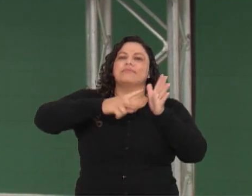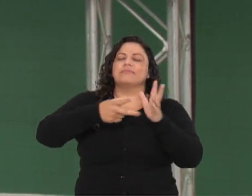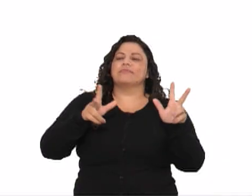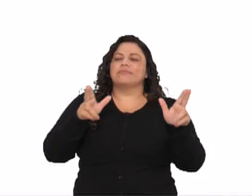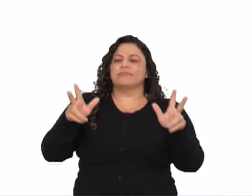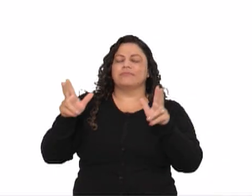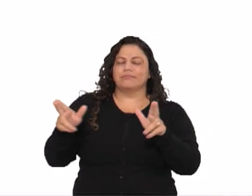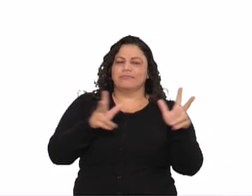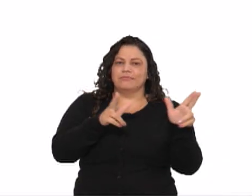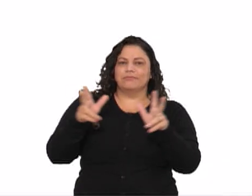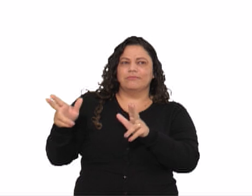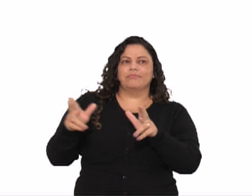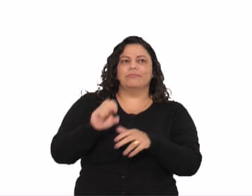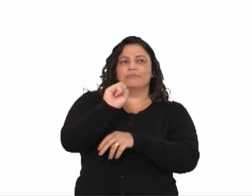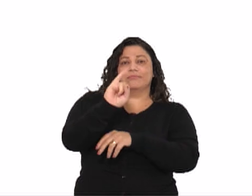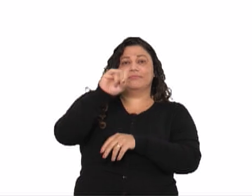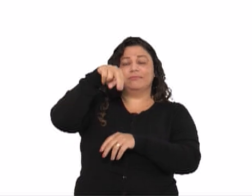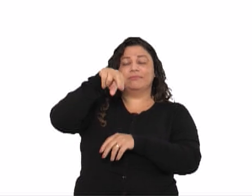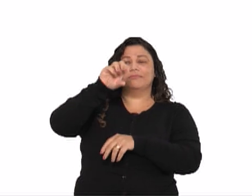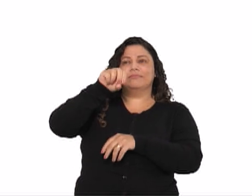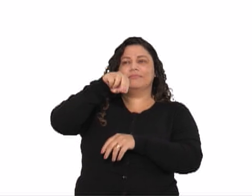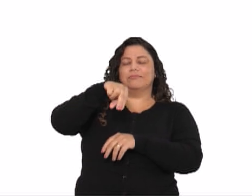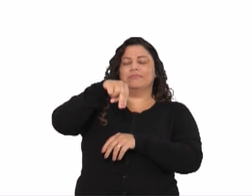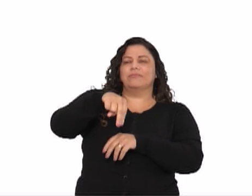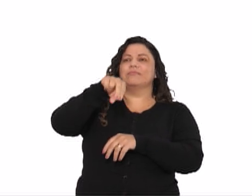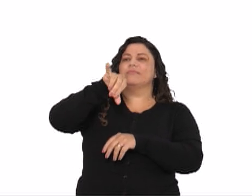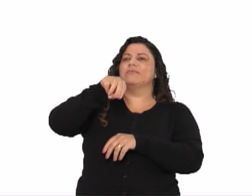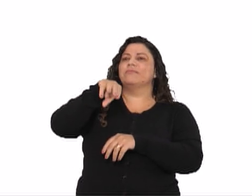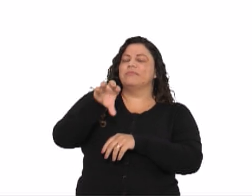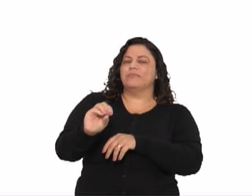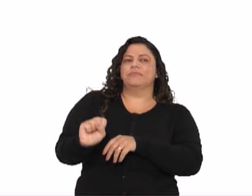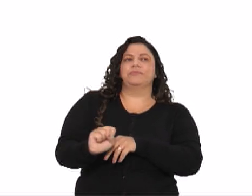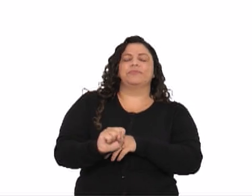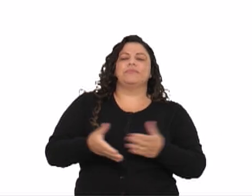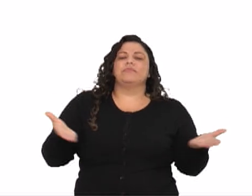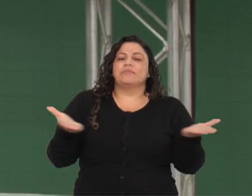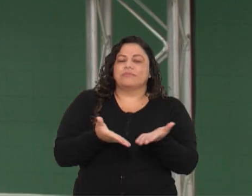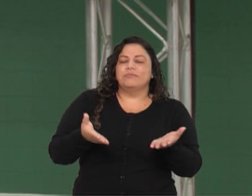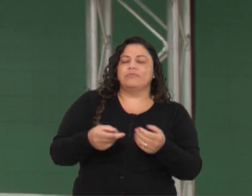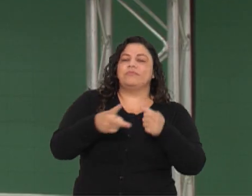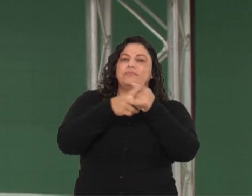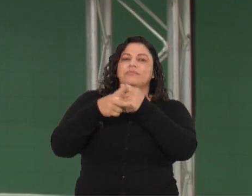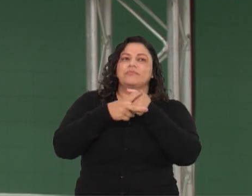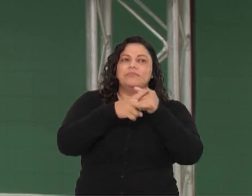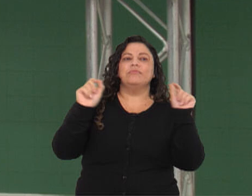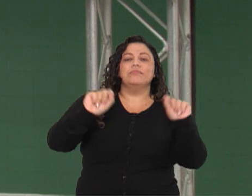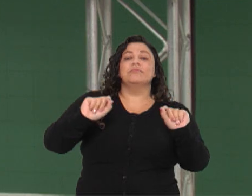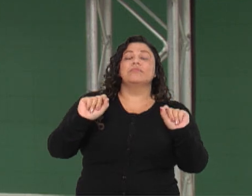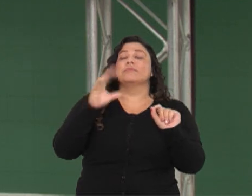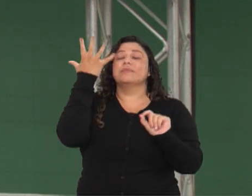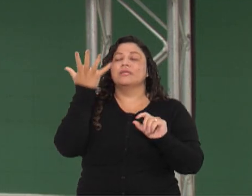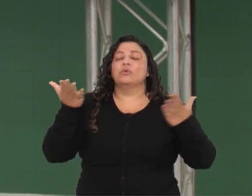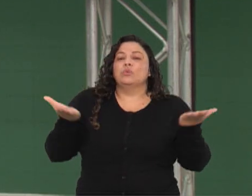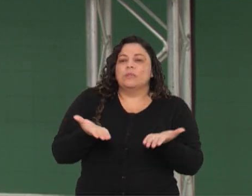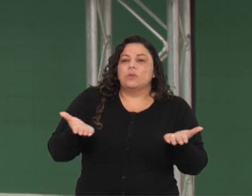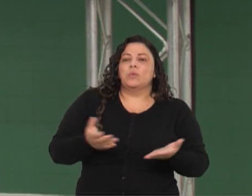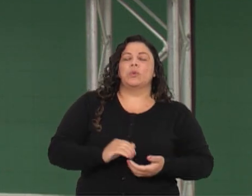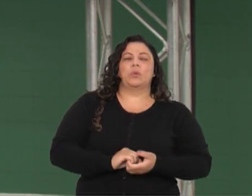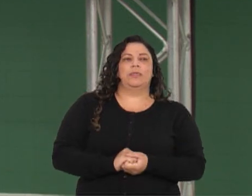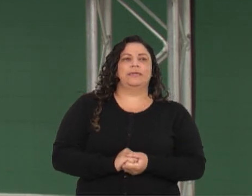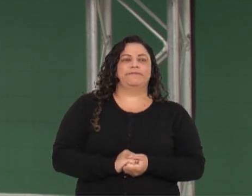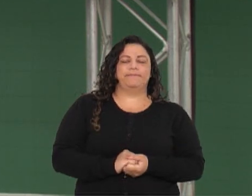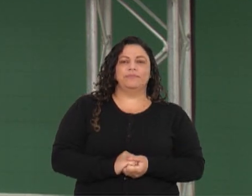então o present continuous, a gente acabou de falar, ele é esse tempo verbal para falar das ações que estão em andamento, que estão acontecendo agora. Lembra lá do ando, endo, indo, que